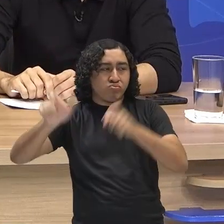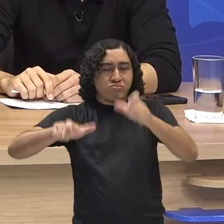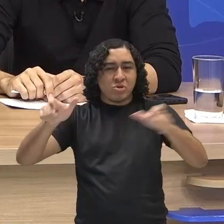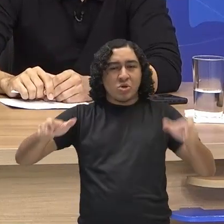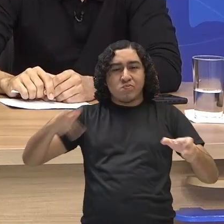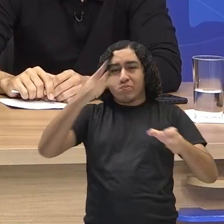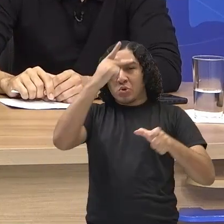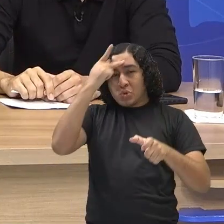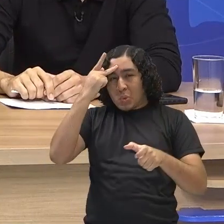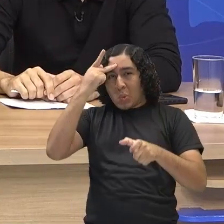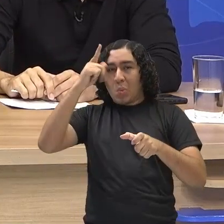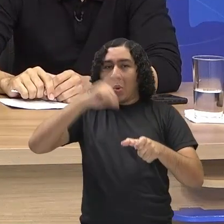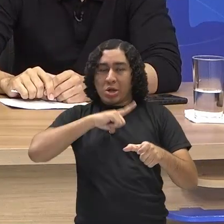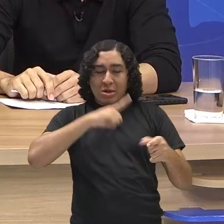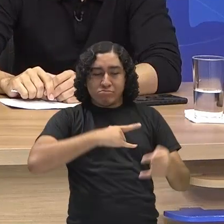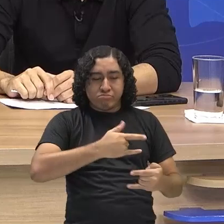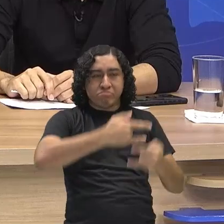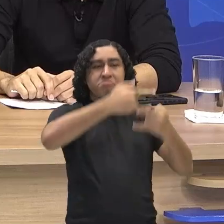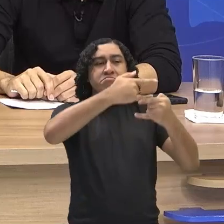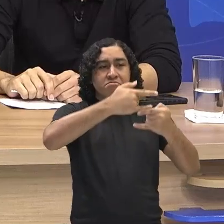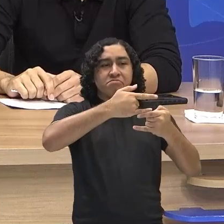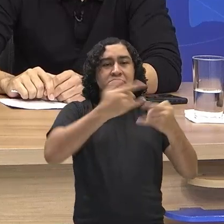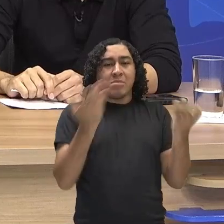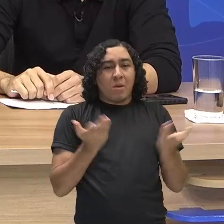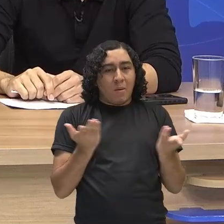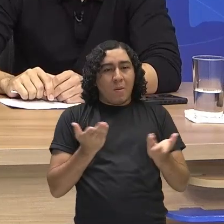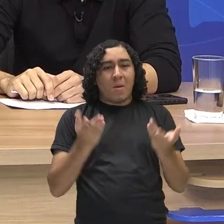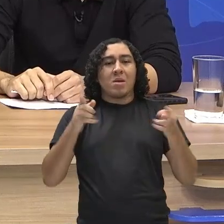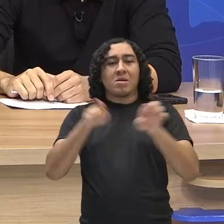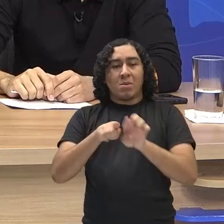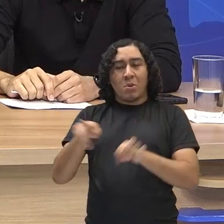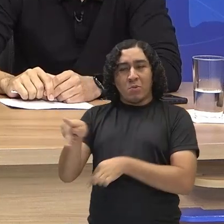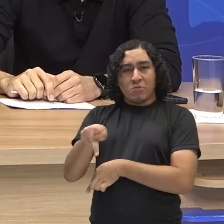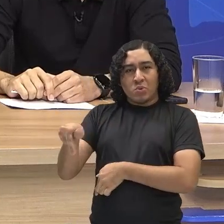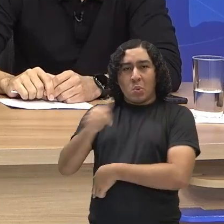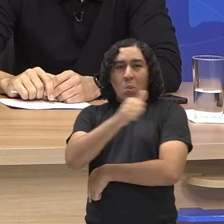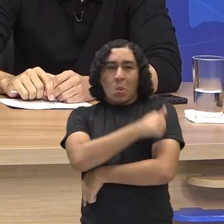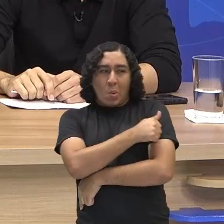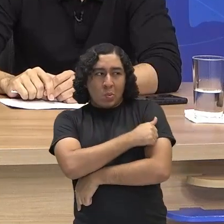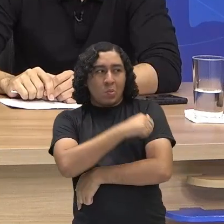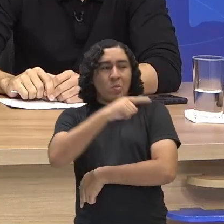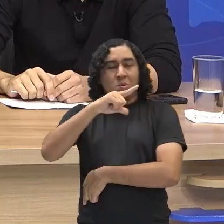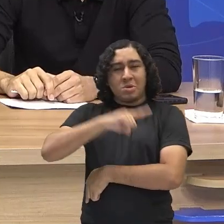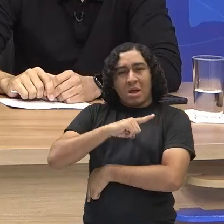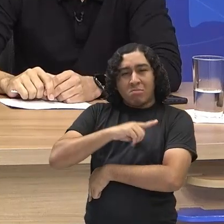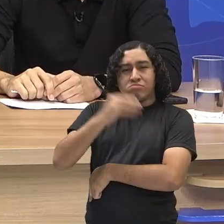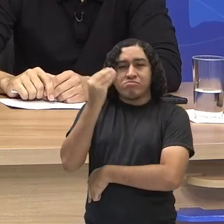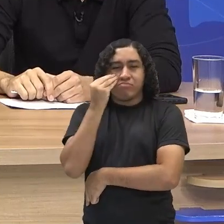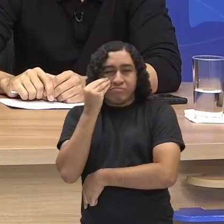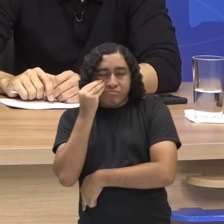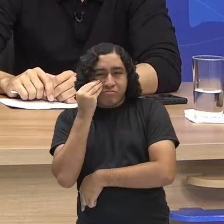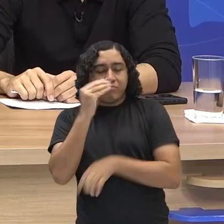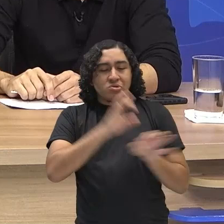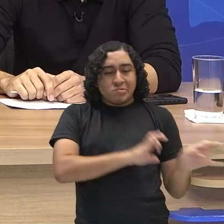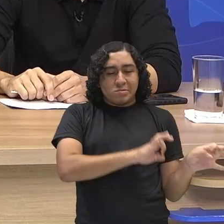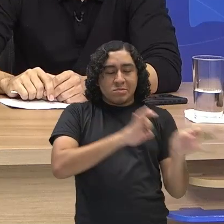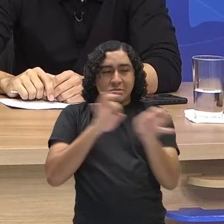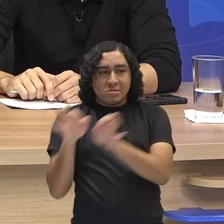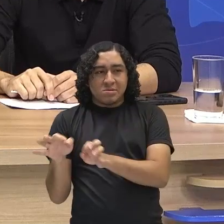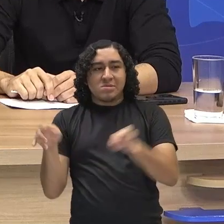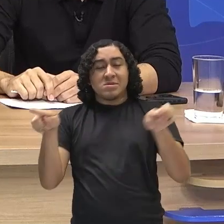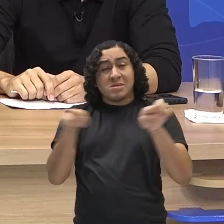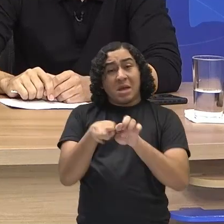que estão no canal neste momento, aí professores, alunos que estão nos assistindo. Quero desejar a